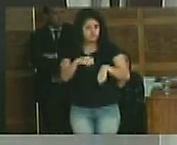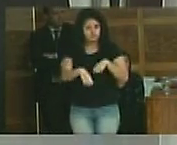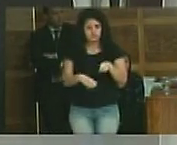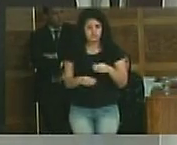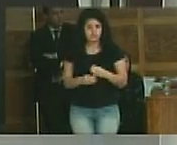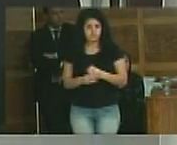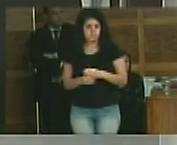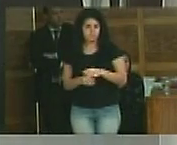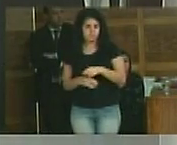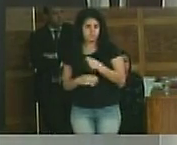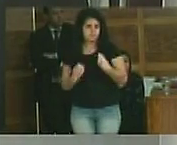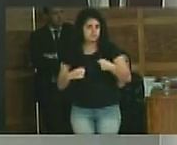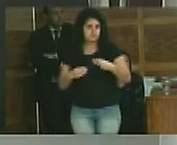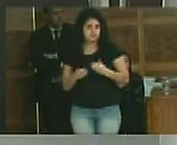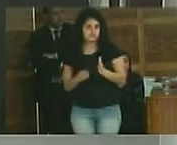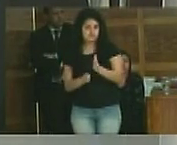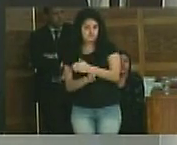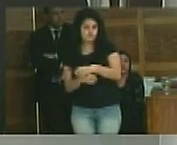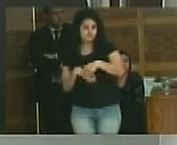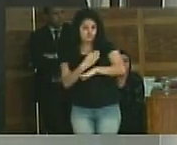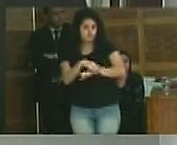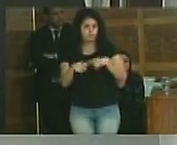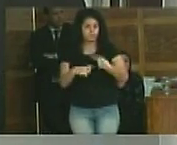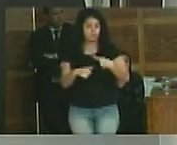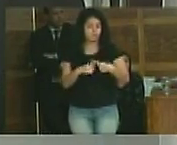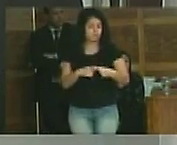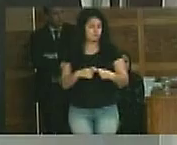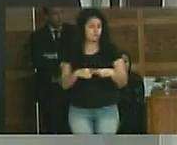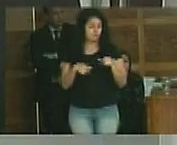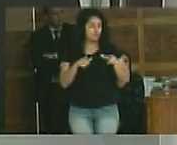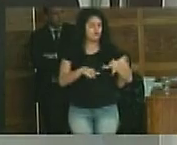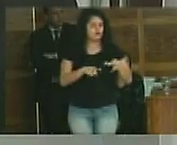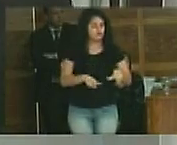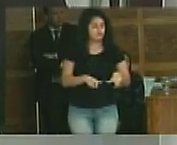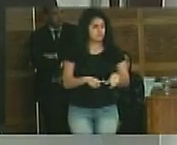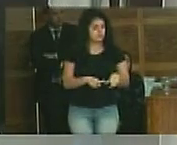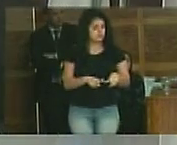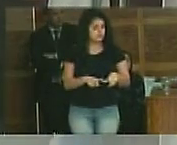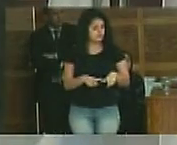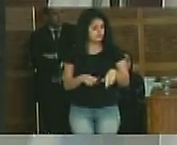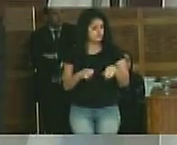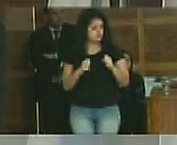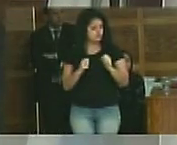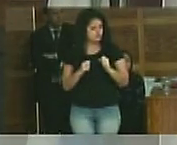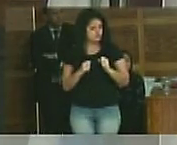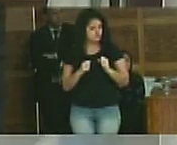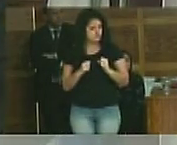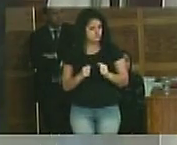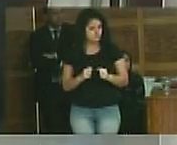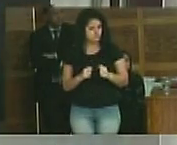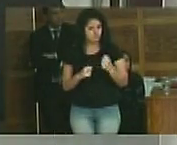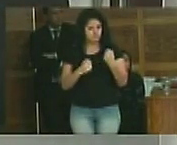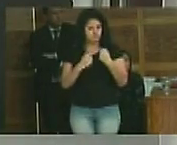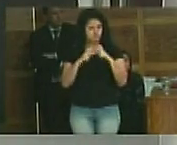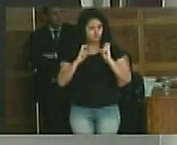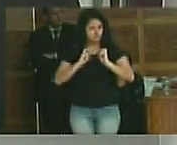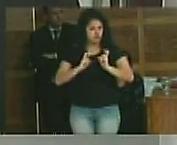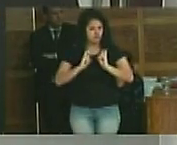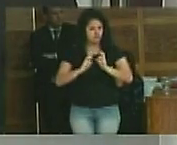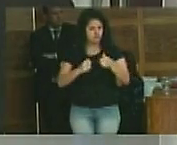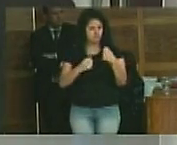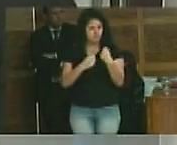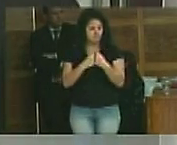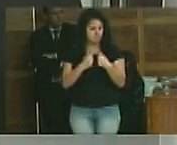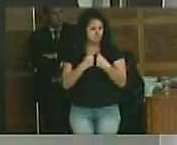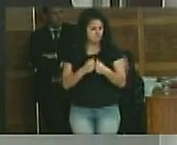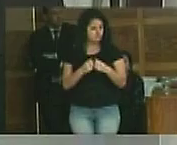hoje, porque dentro da estrada, que é a via onde o condutor de veículo, com caminhão, com ônibus, com a